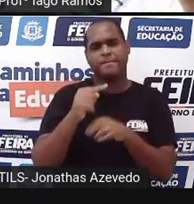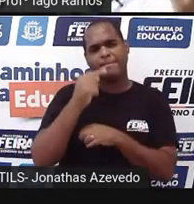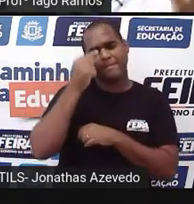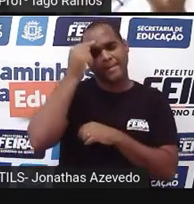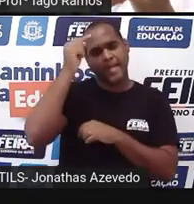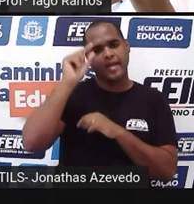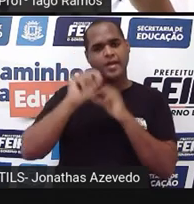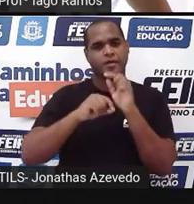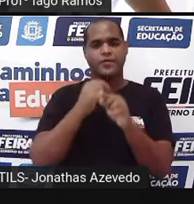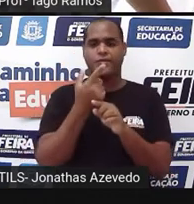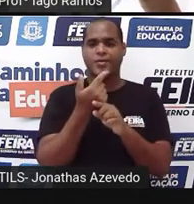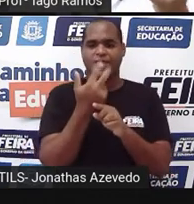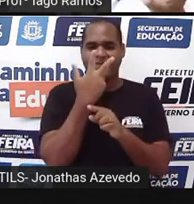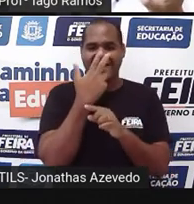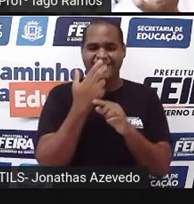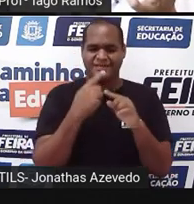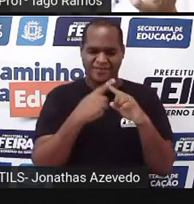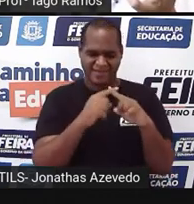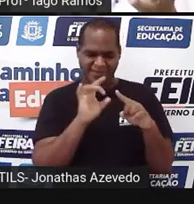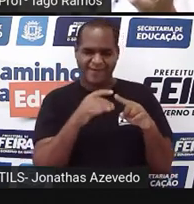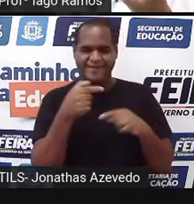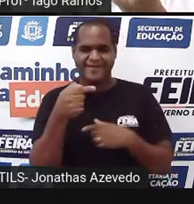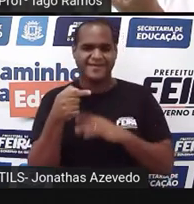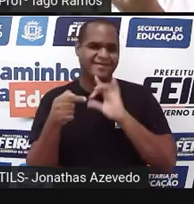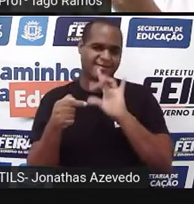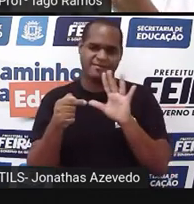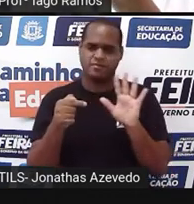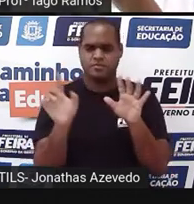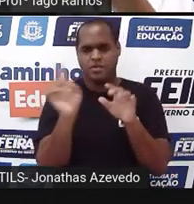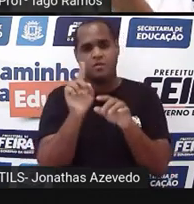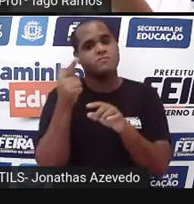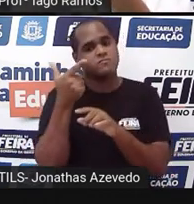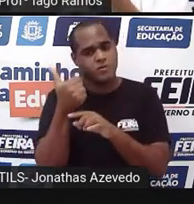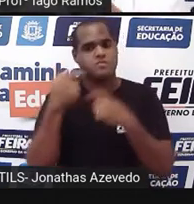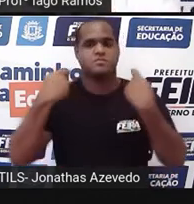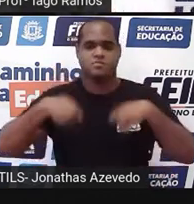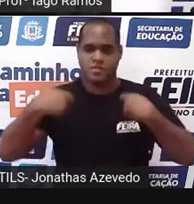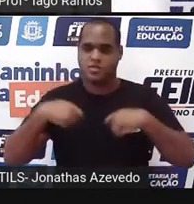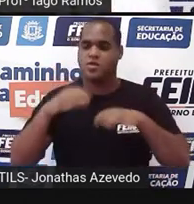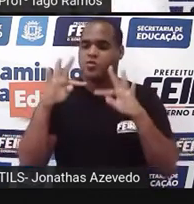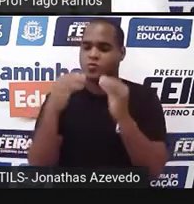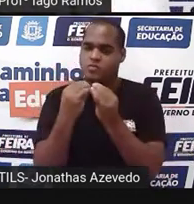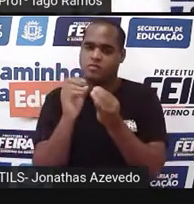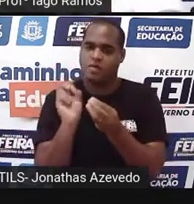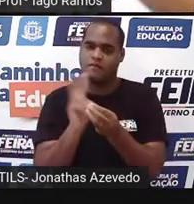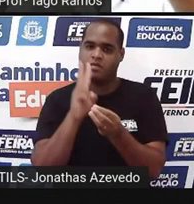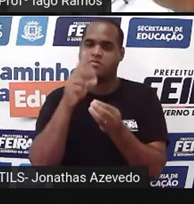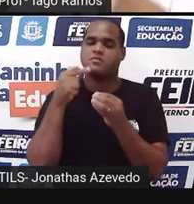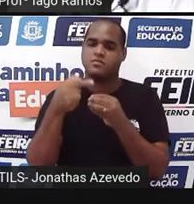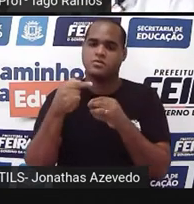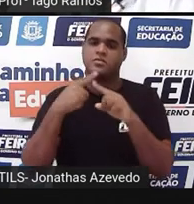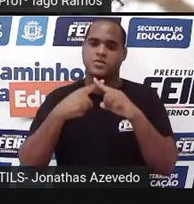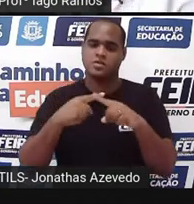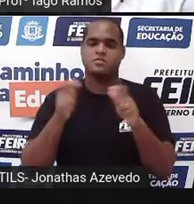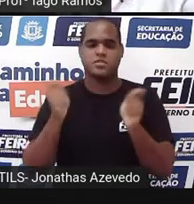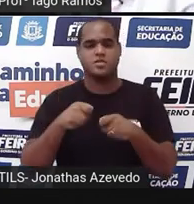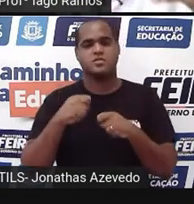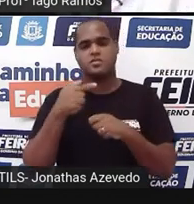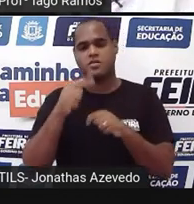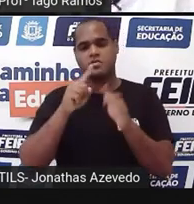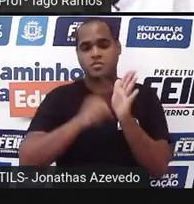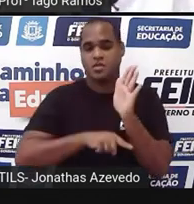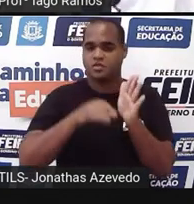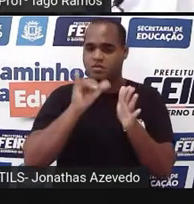ideia de que o 12 Vai Multiplicar só o 7 mas o 12 tem que multiplicar todo o valor de x e é 7 -